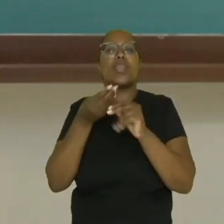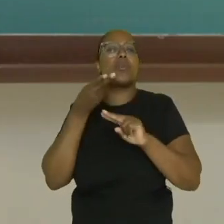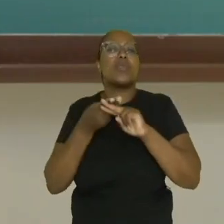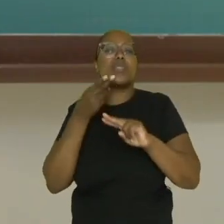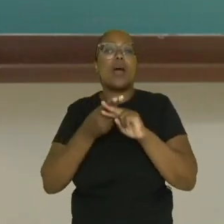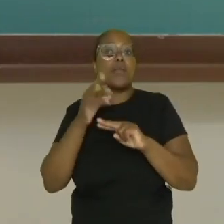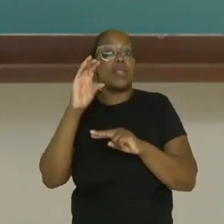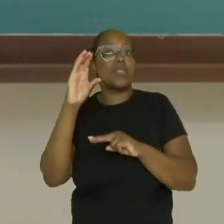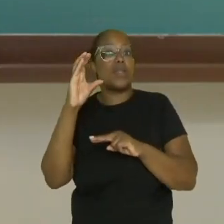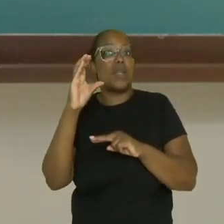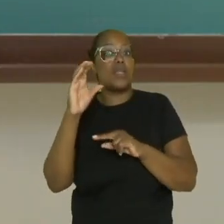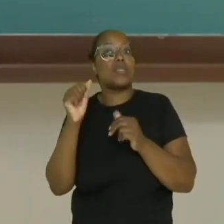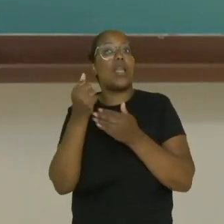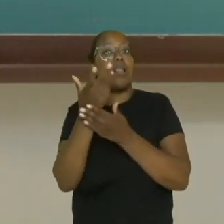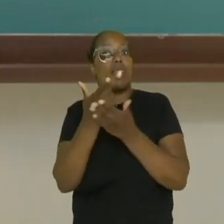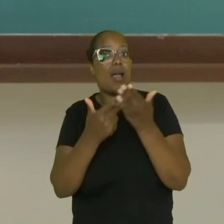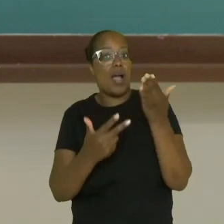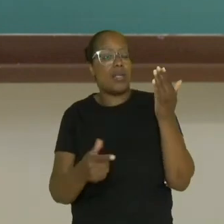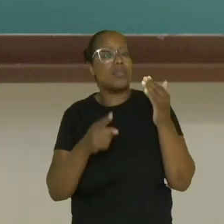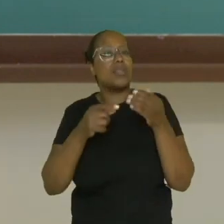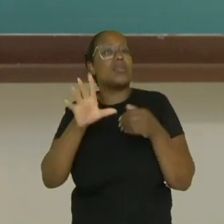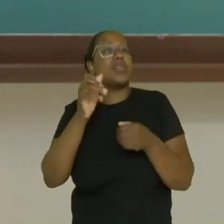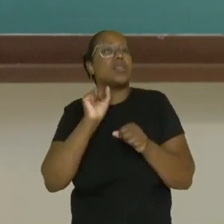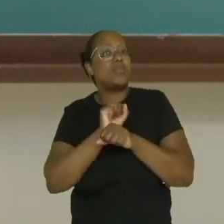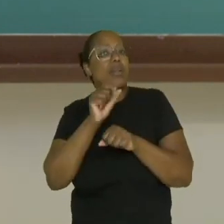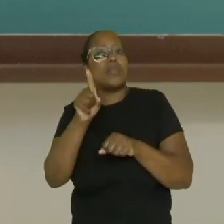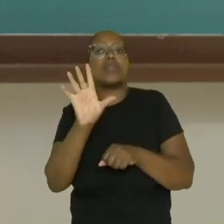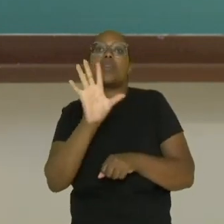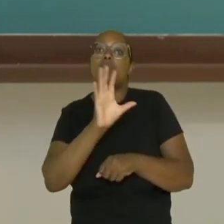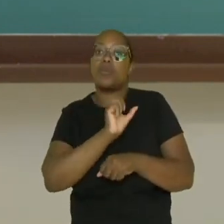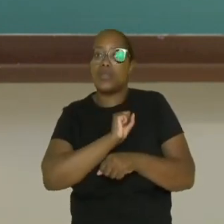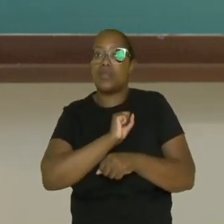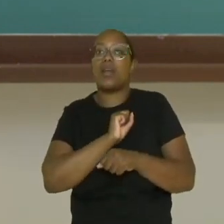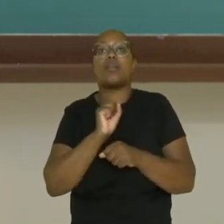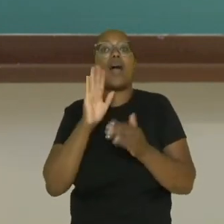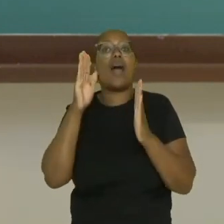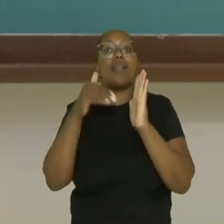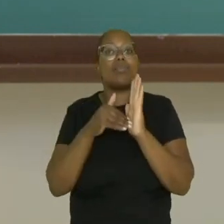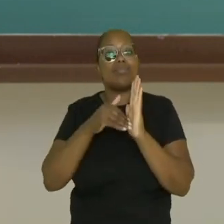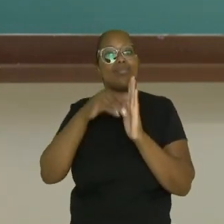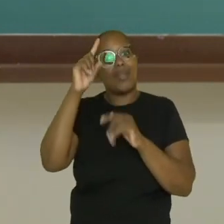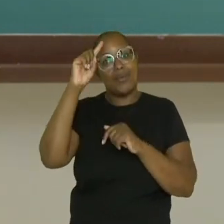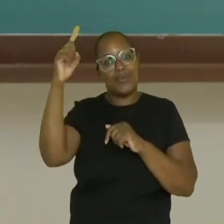e na arte. Eu realmente espero que você tenha gostado e até breve.